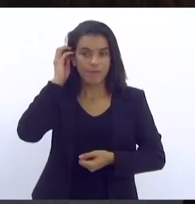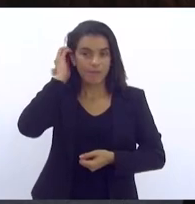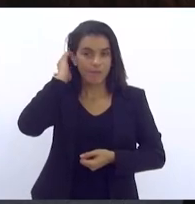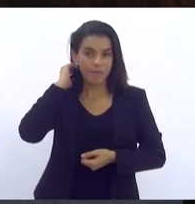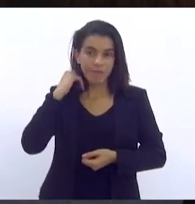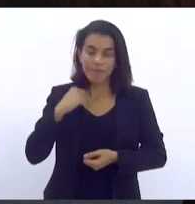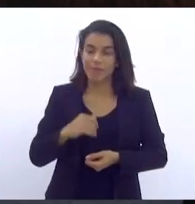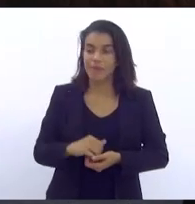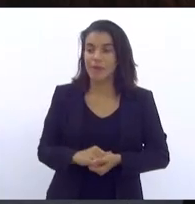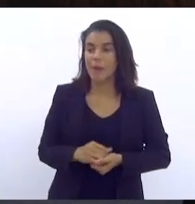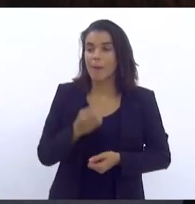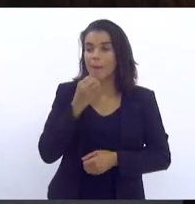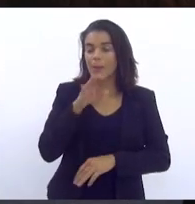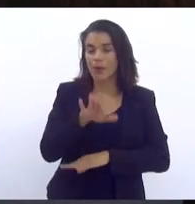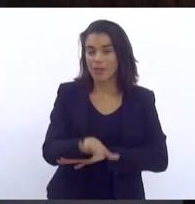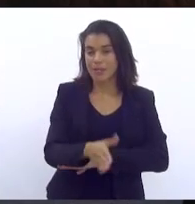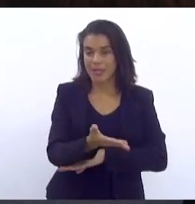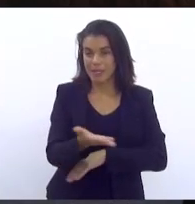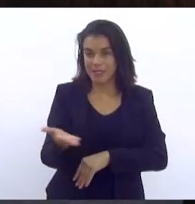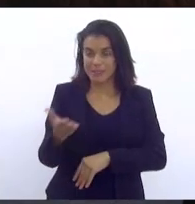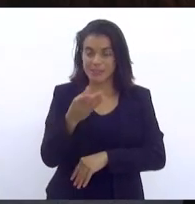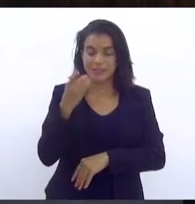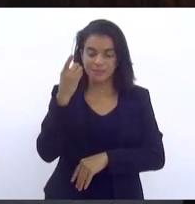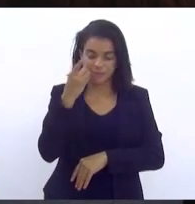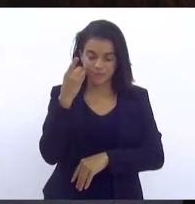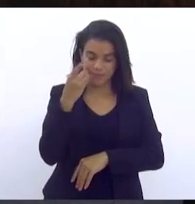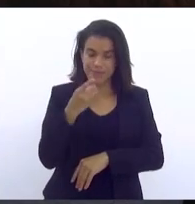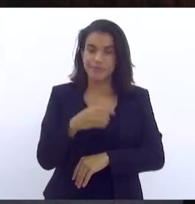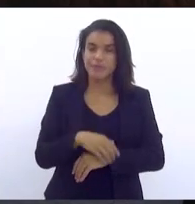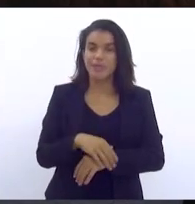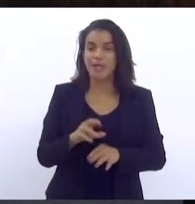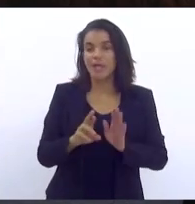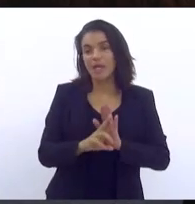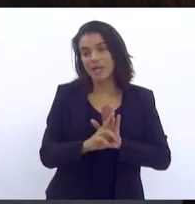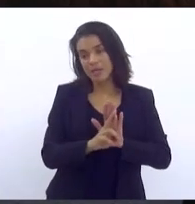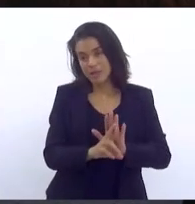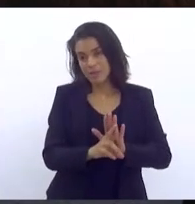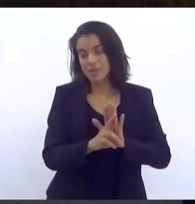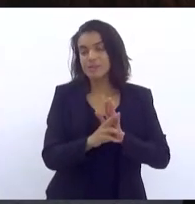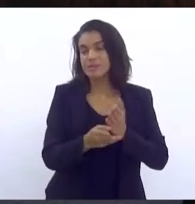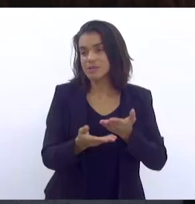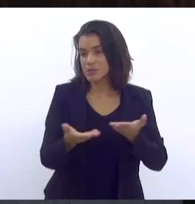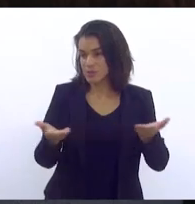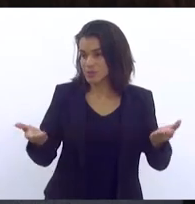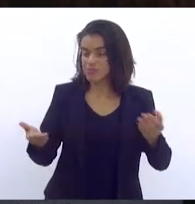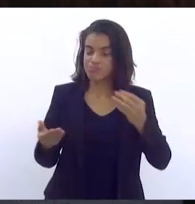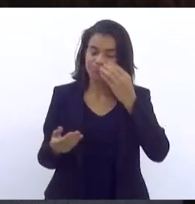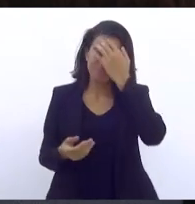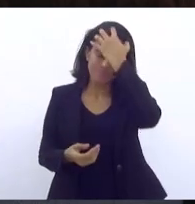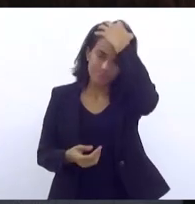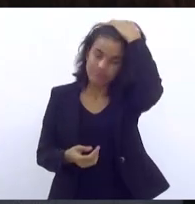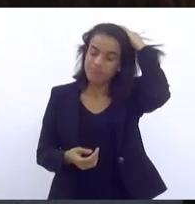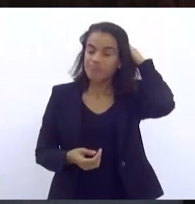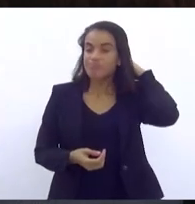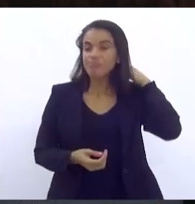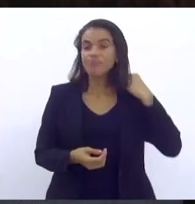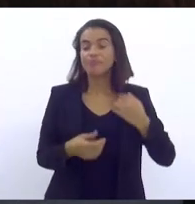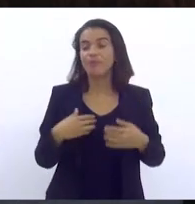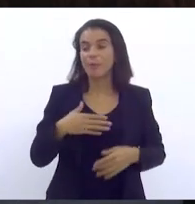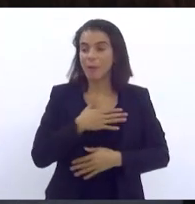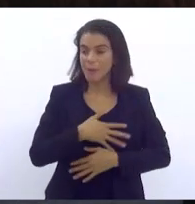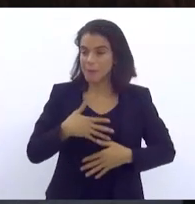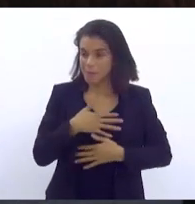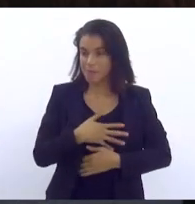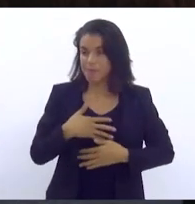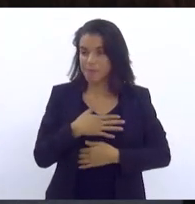iguá Boa tarde Boa tarde Deputado em nome de quem eu cumprimento todos na mesa cumprimento especialmente